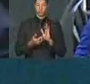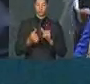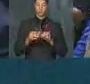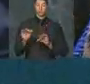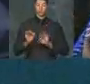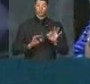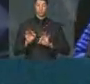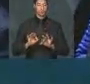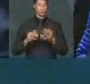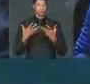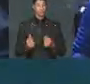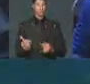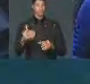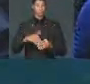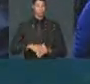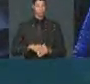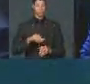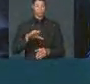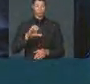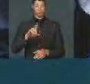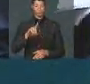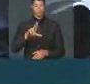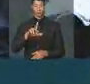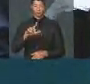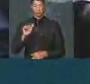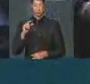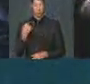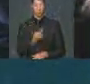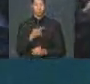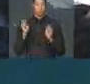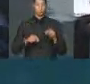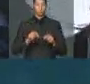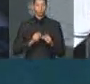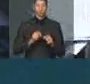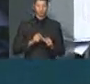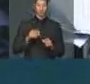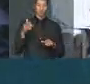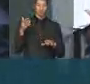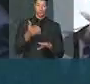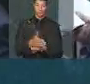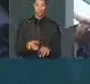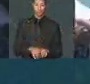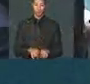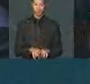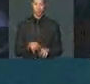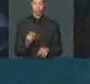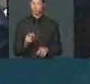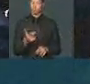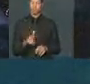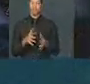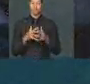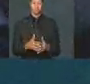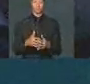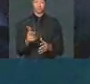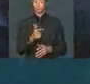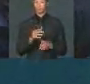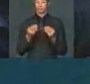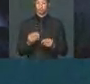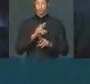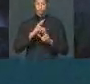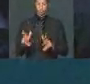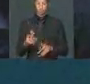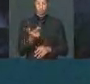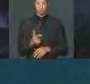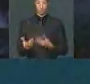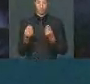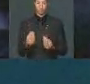preparado vamos votar na cedra é isso que nós temos que fazer para não interditar não tem como não ser diferente